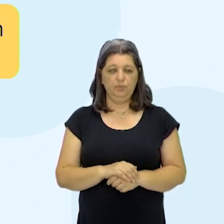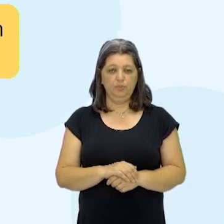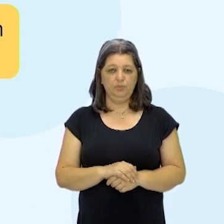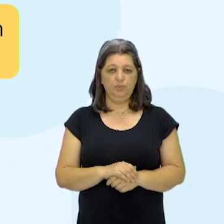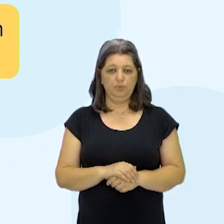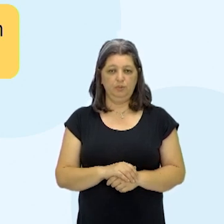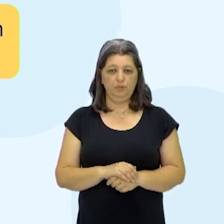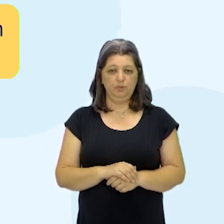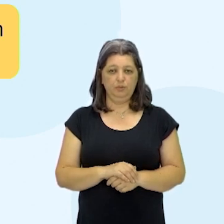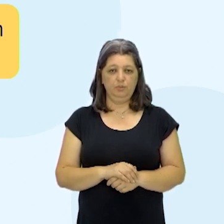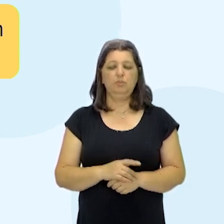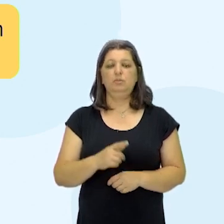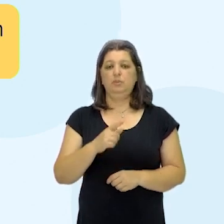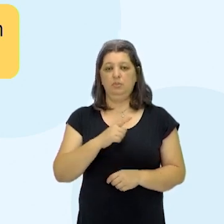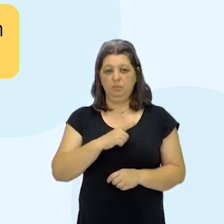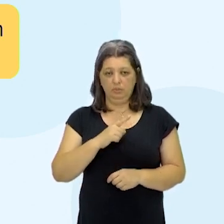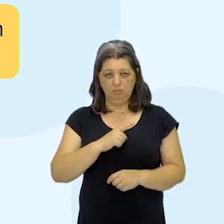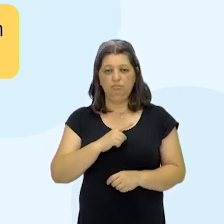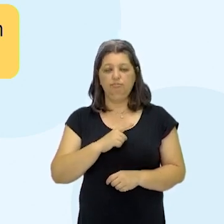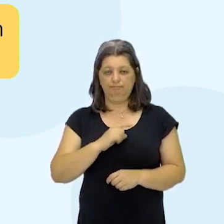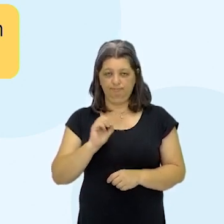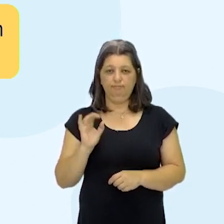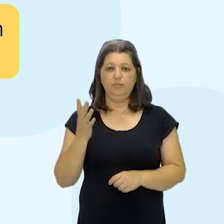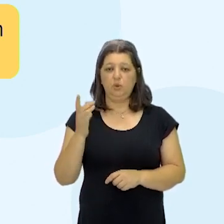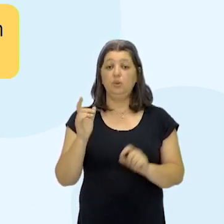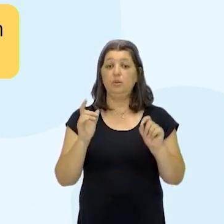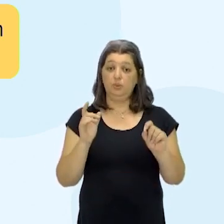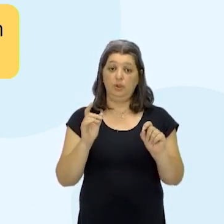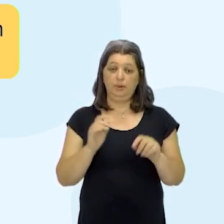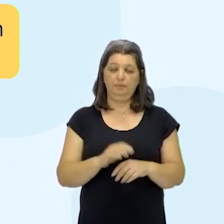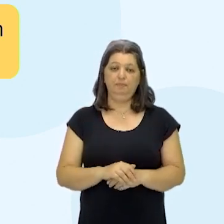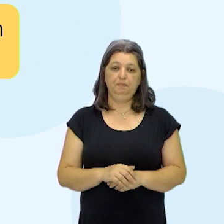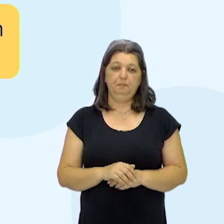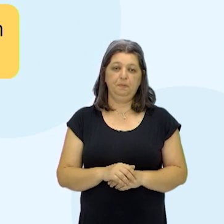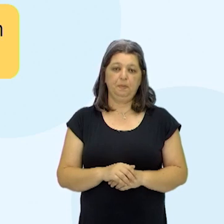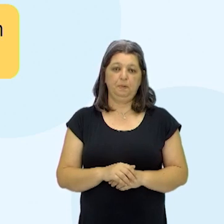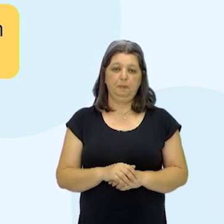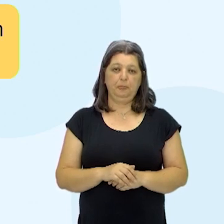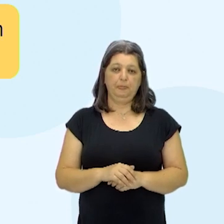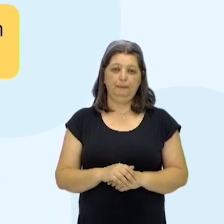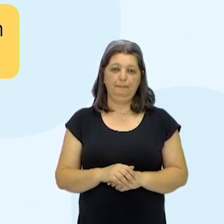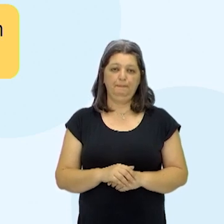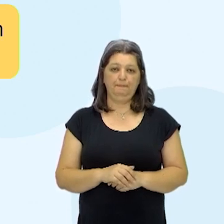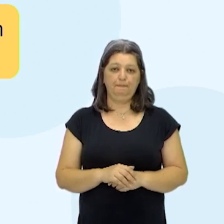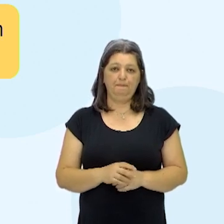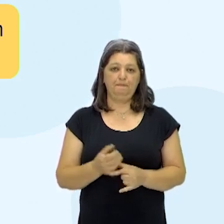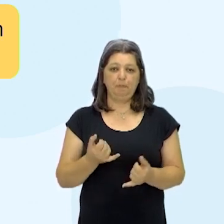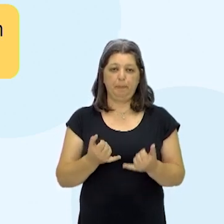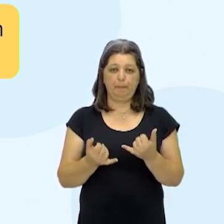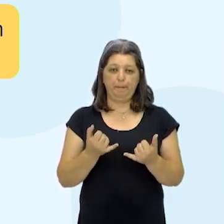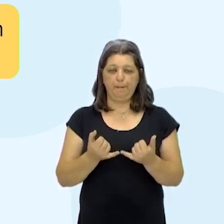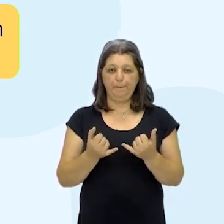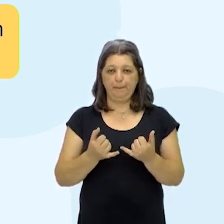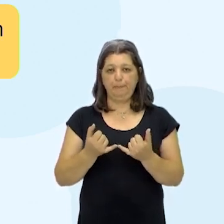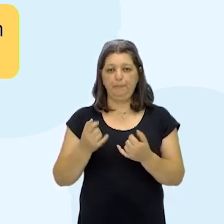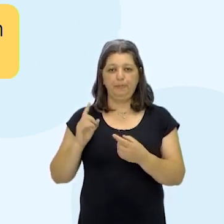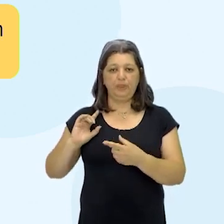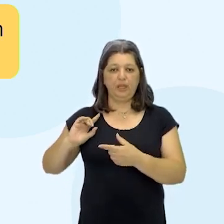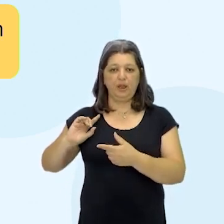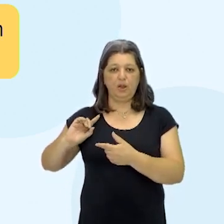consequences. Eles geram... Generate... Similar... Semelhantes... Consequências...